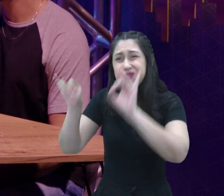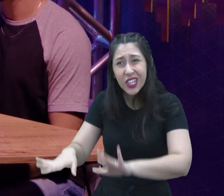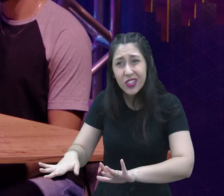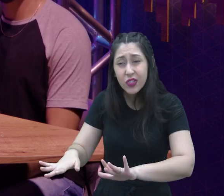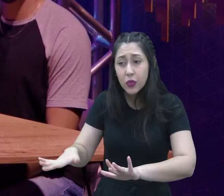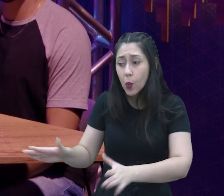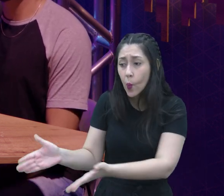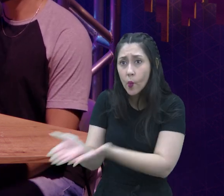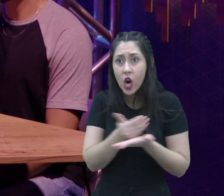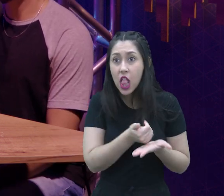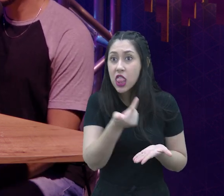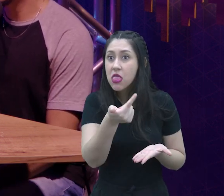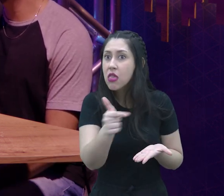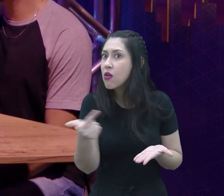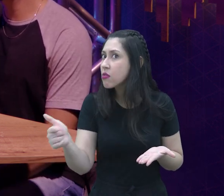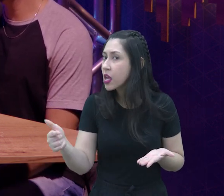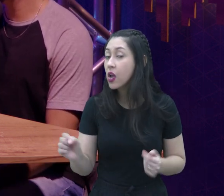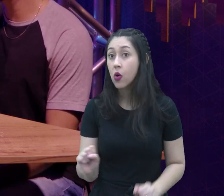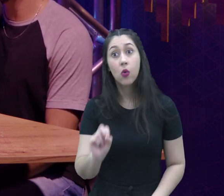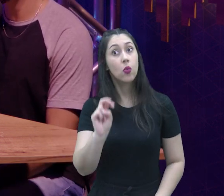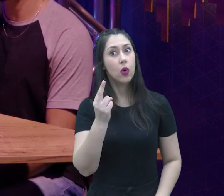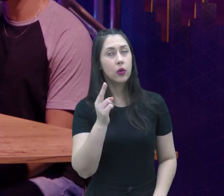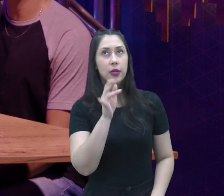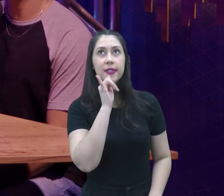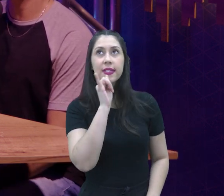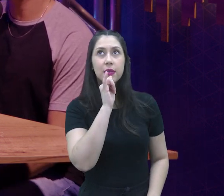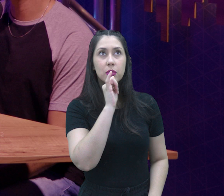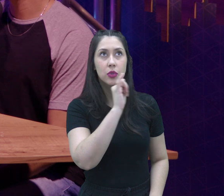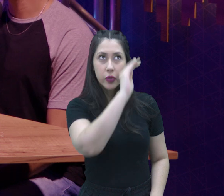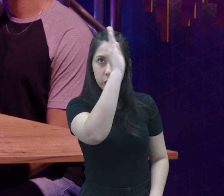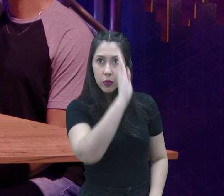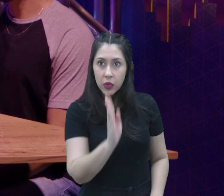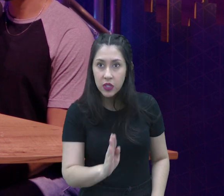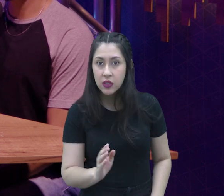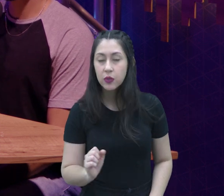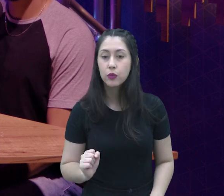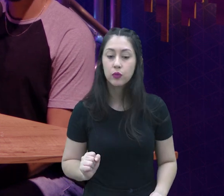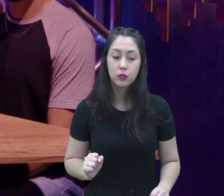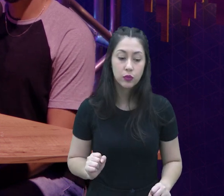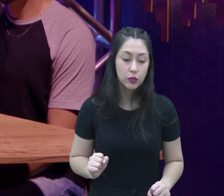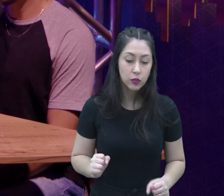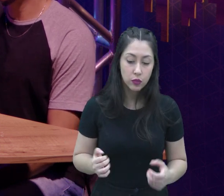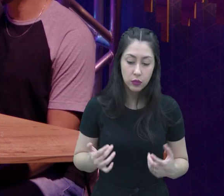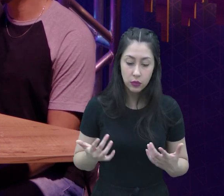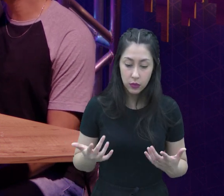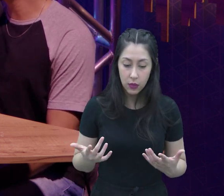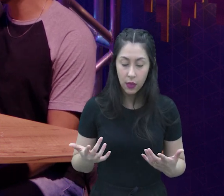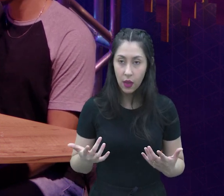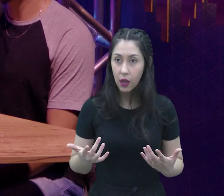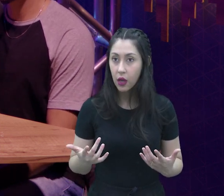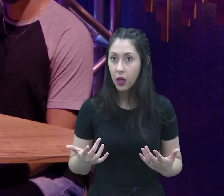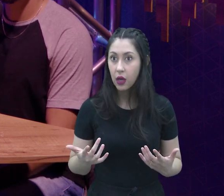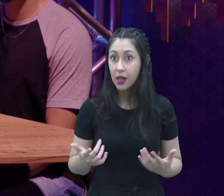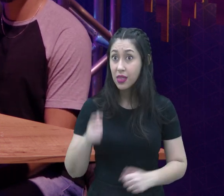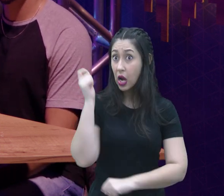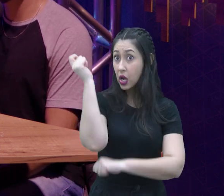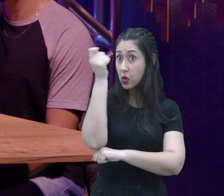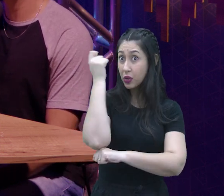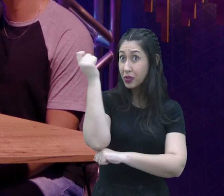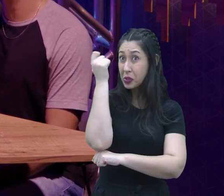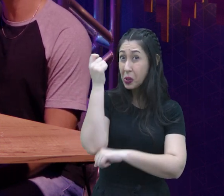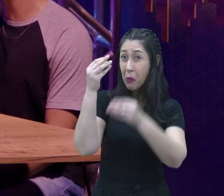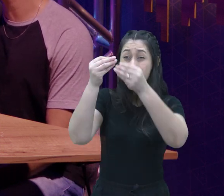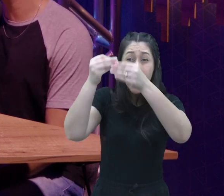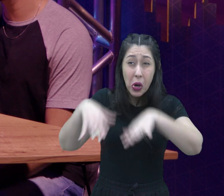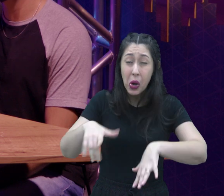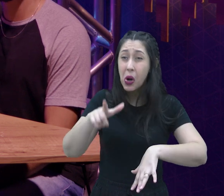lixo. Ou a nível nacional, né? Tem a situação do Rio Grande do